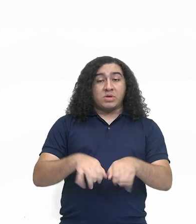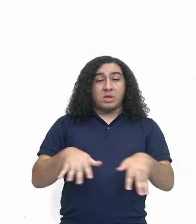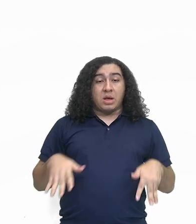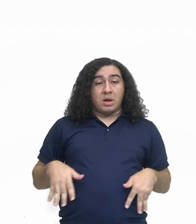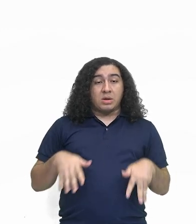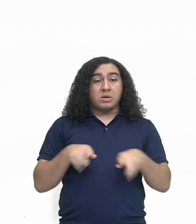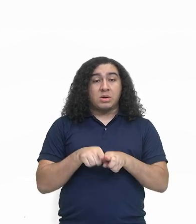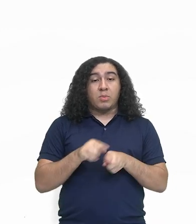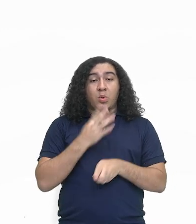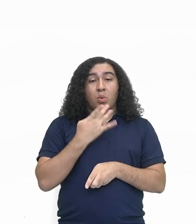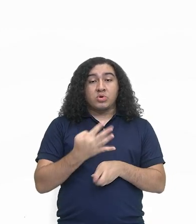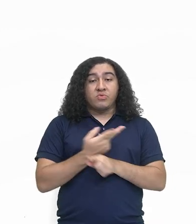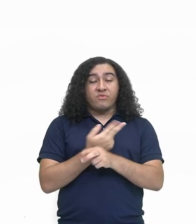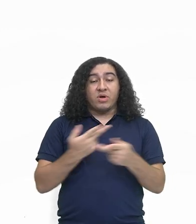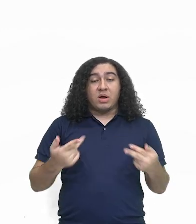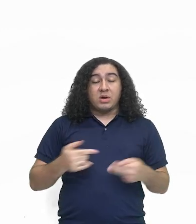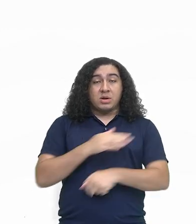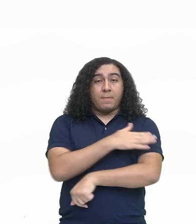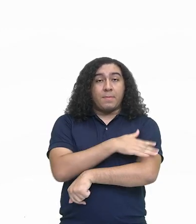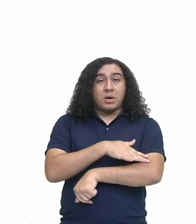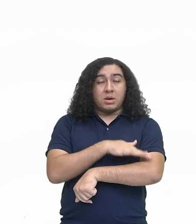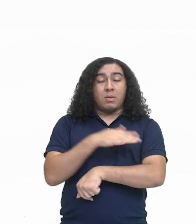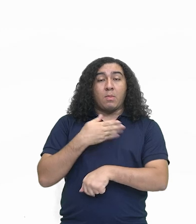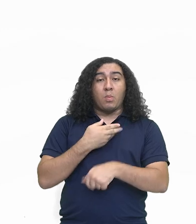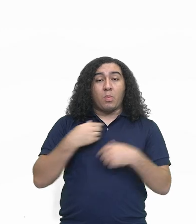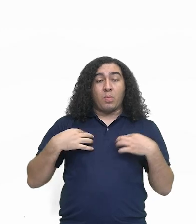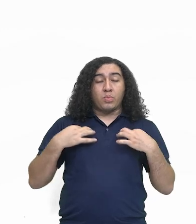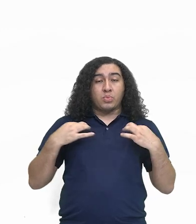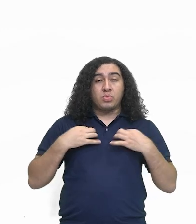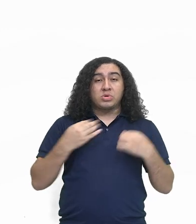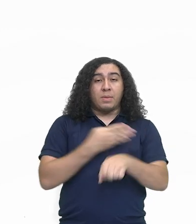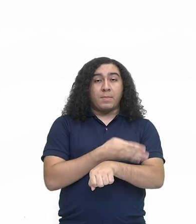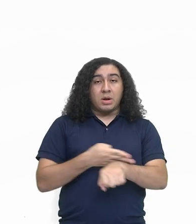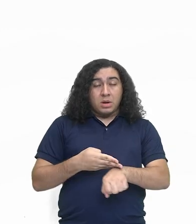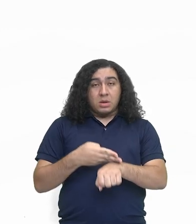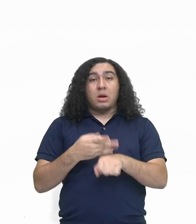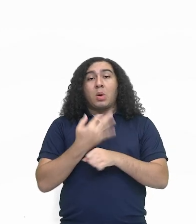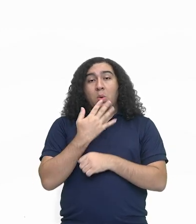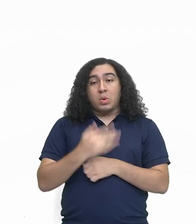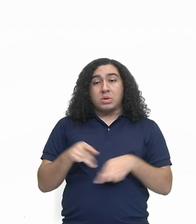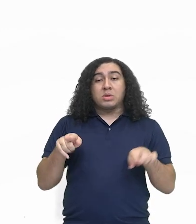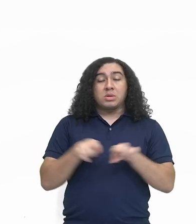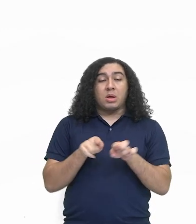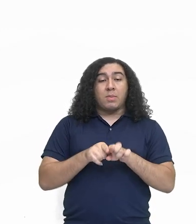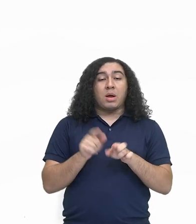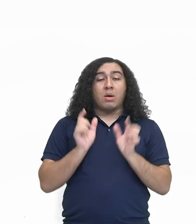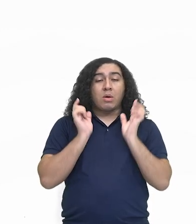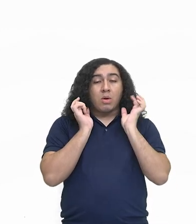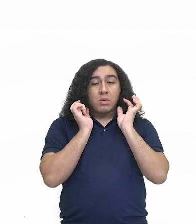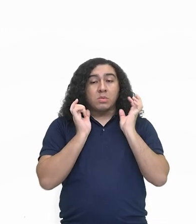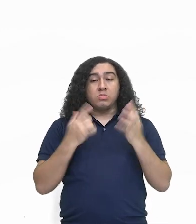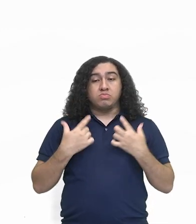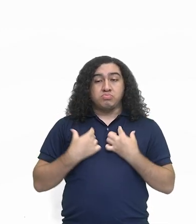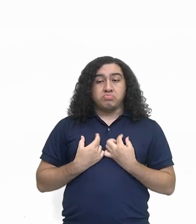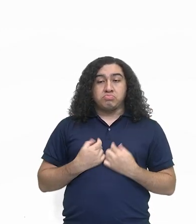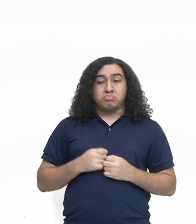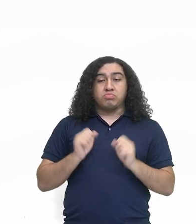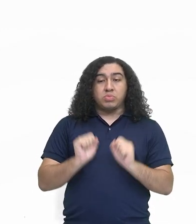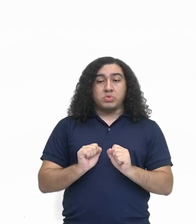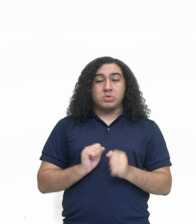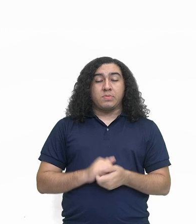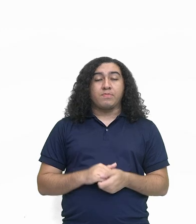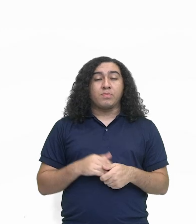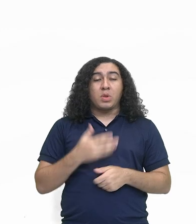longas e coloridas, blusas brancas ou coloridas e adornos como colares e brincos. E já os homens vestem calças brancas